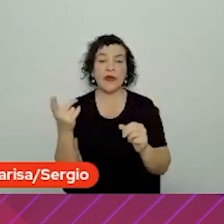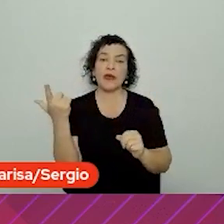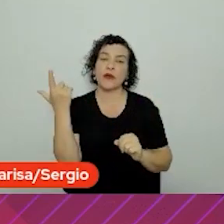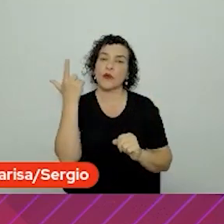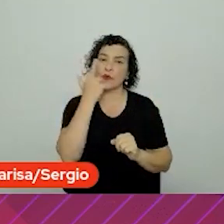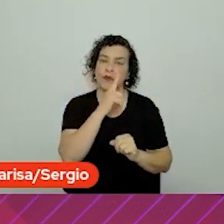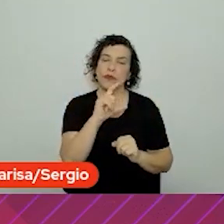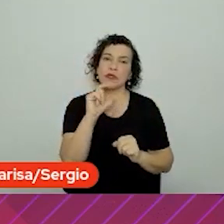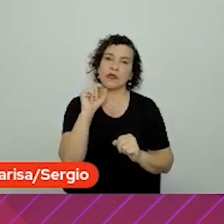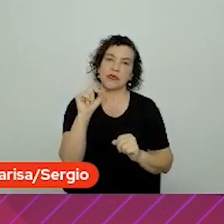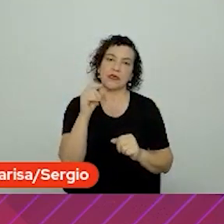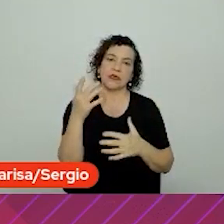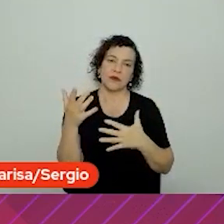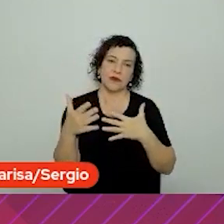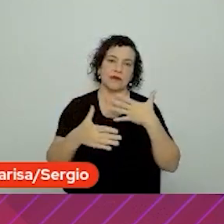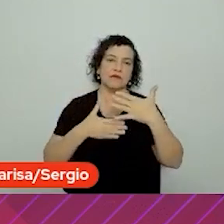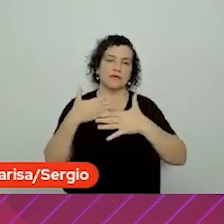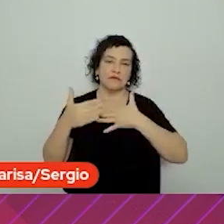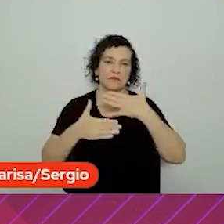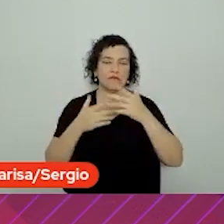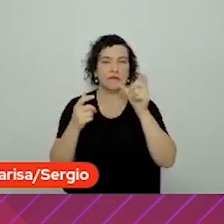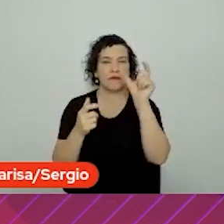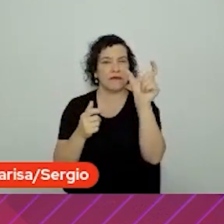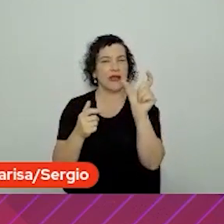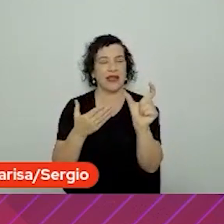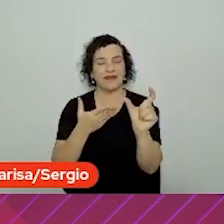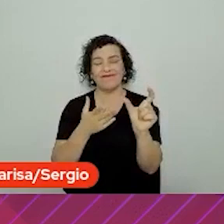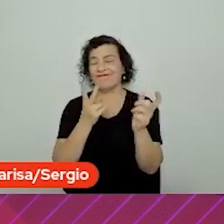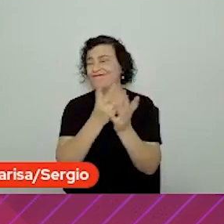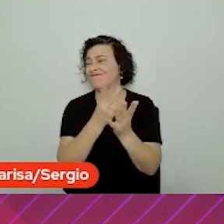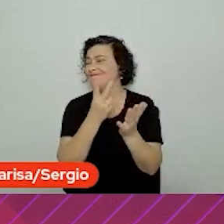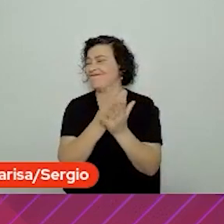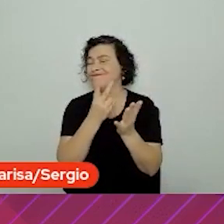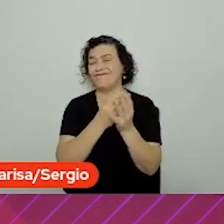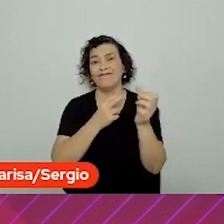palavras e de terminologias que não vão fazer muito sentido.